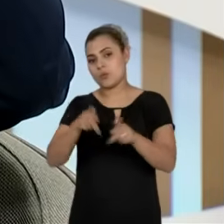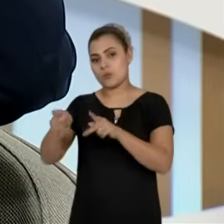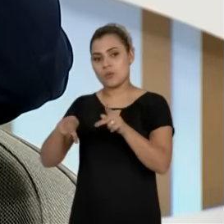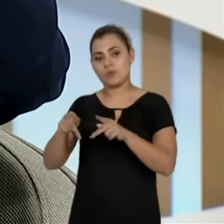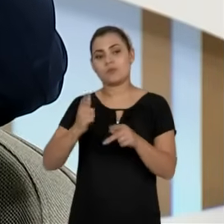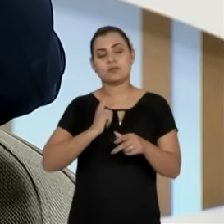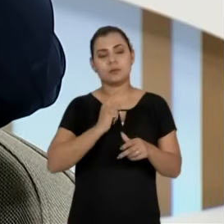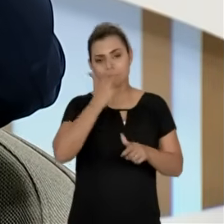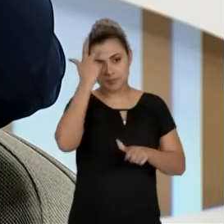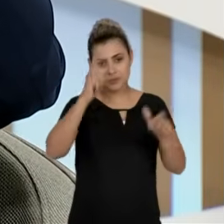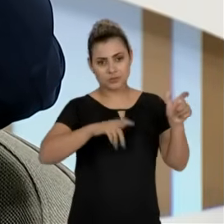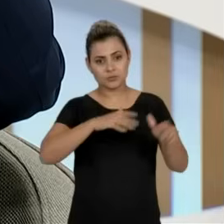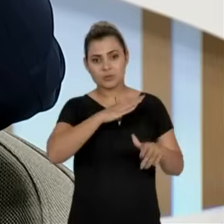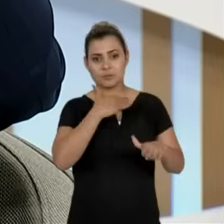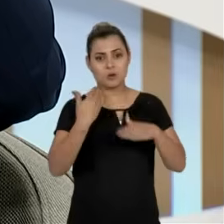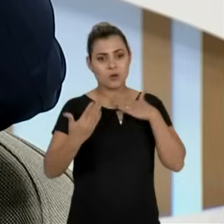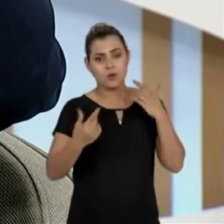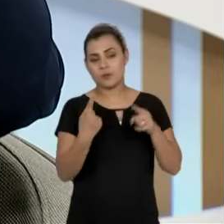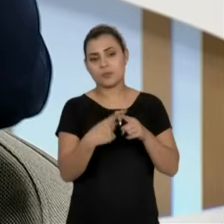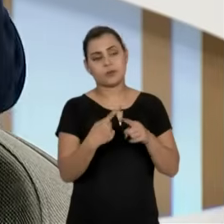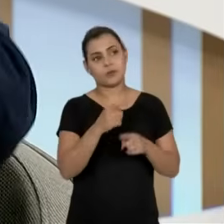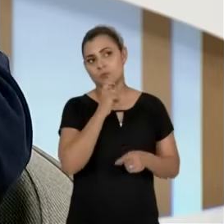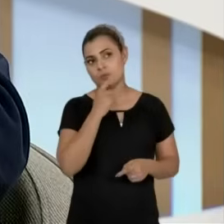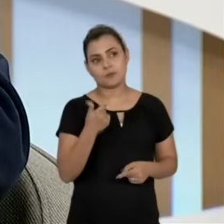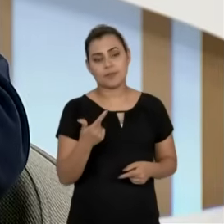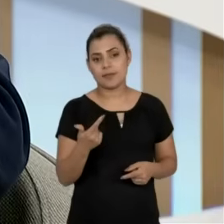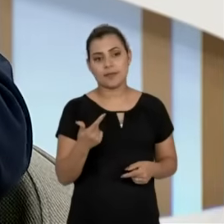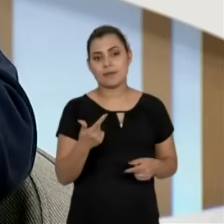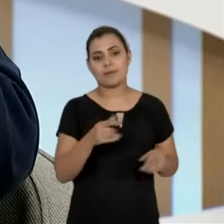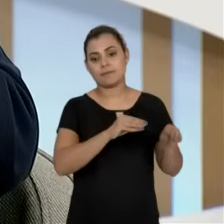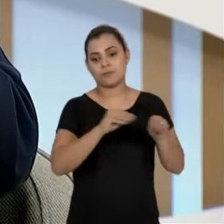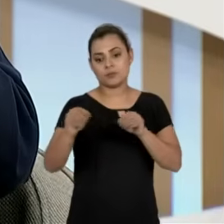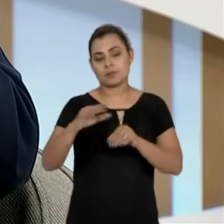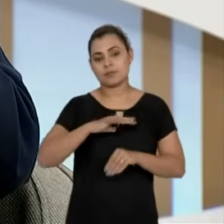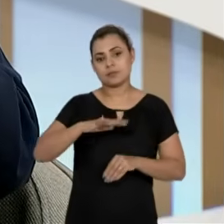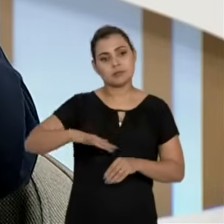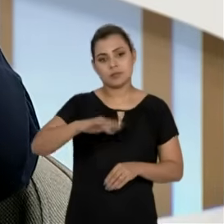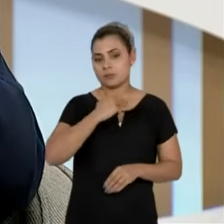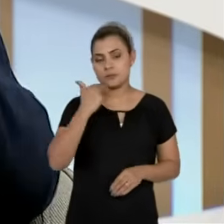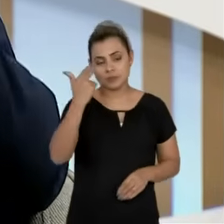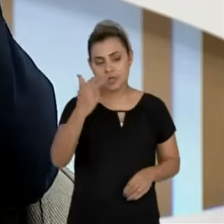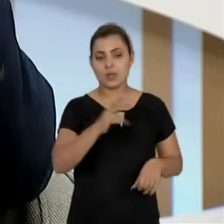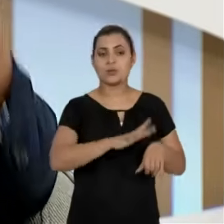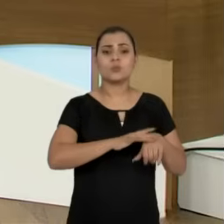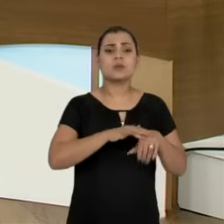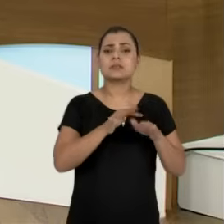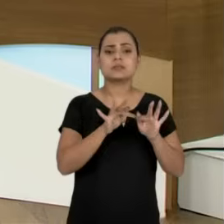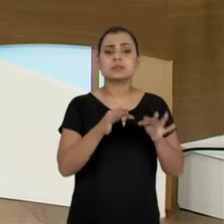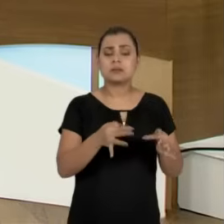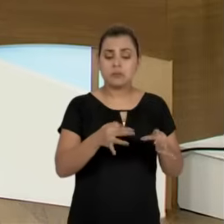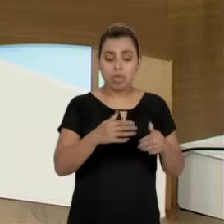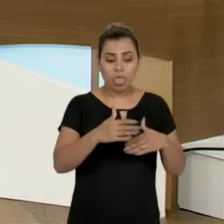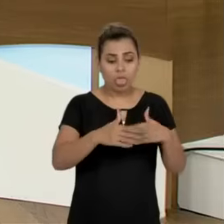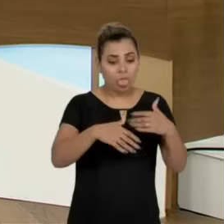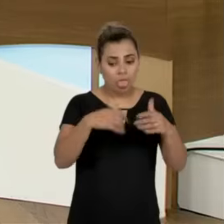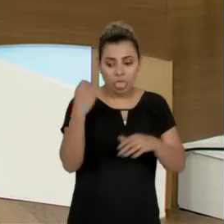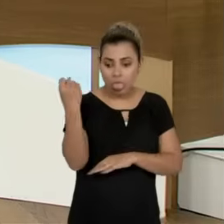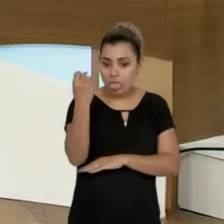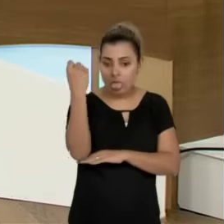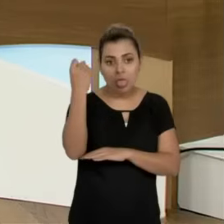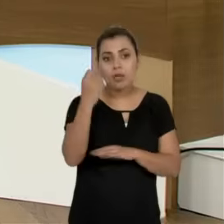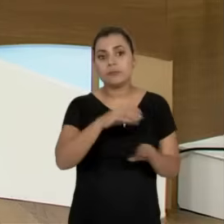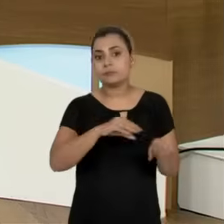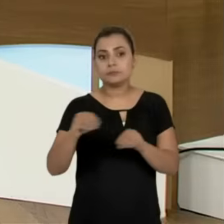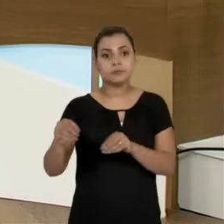morrem porque não tem como ir para a cidade, né? Aquelas doenças simples vão se complicando, quando ele chega na cidade não